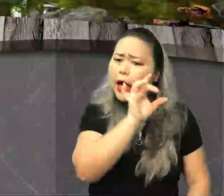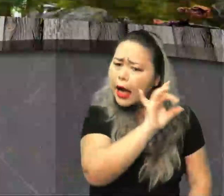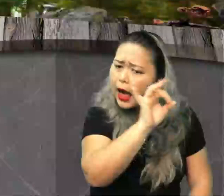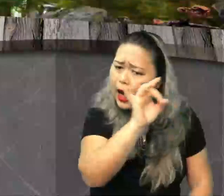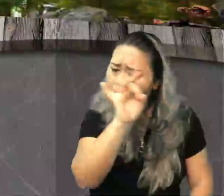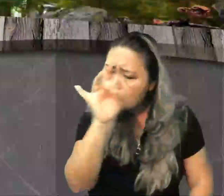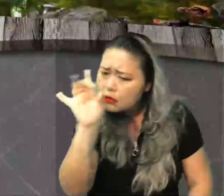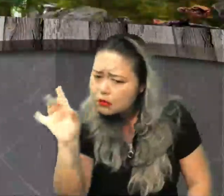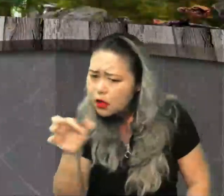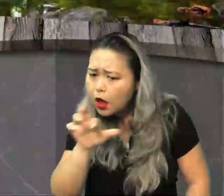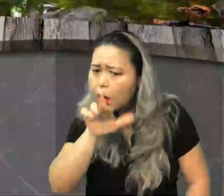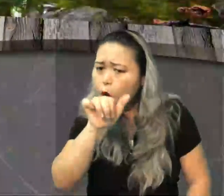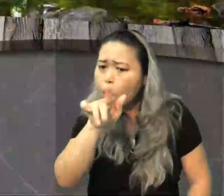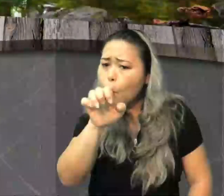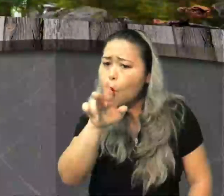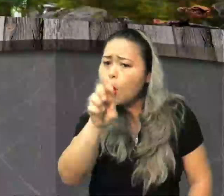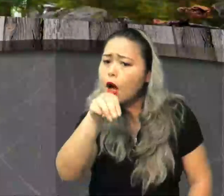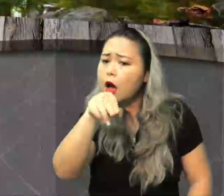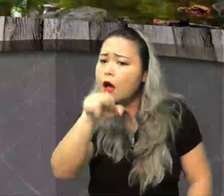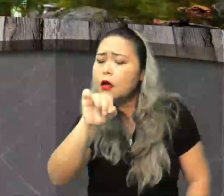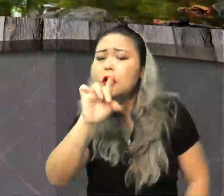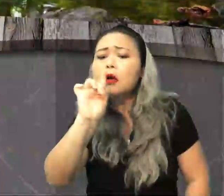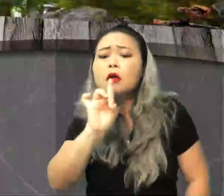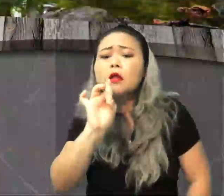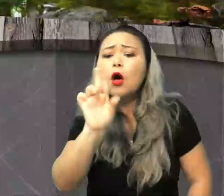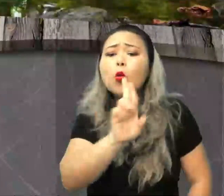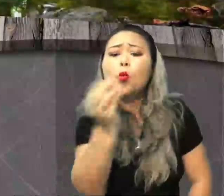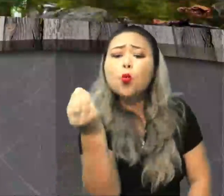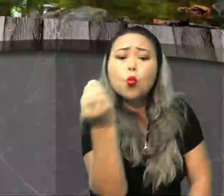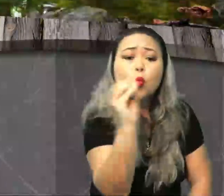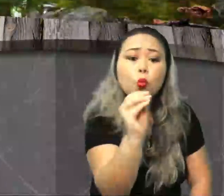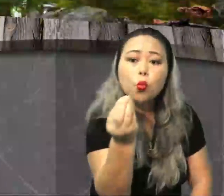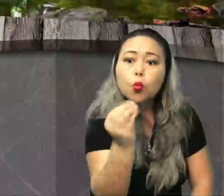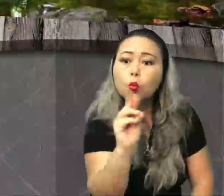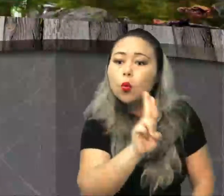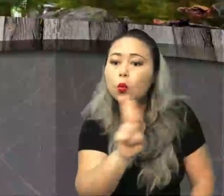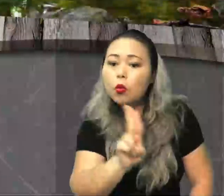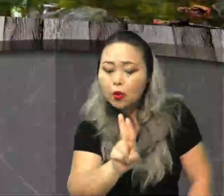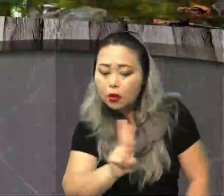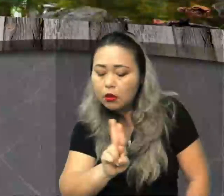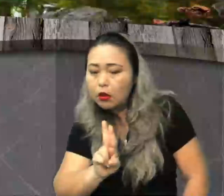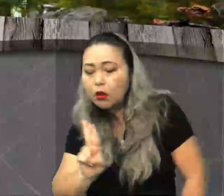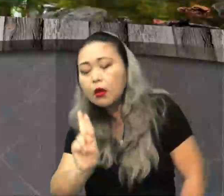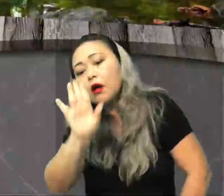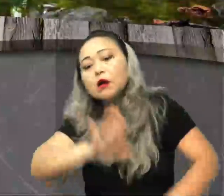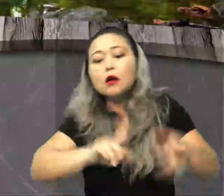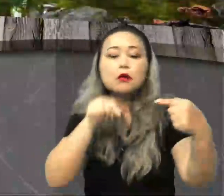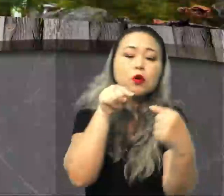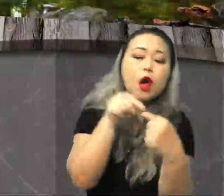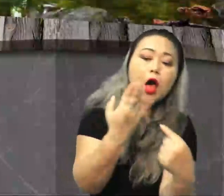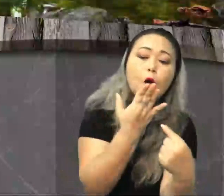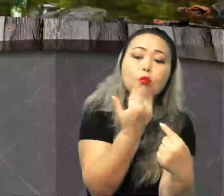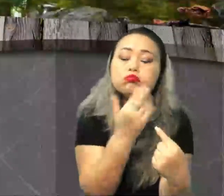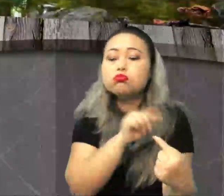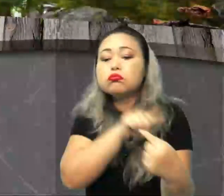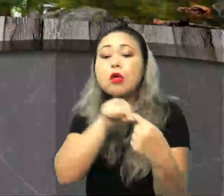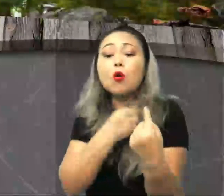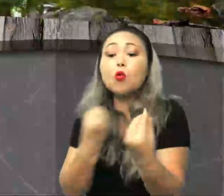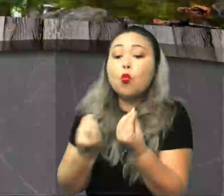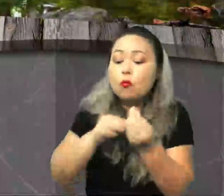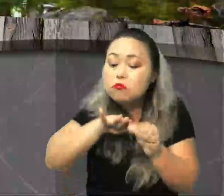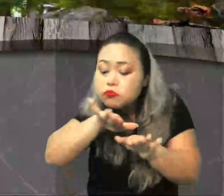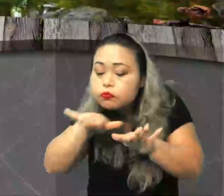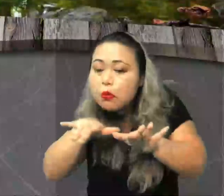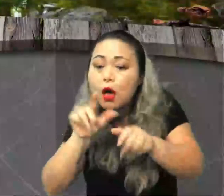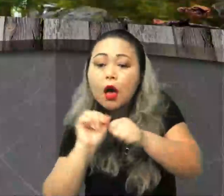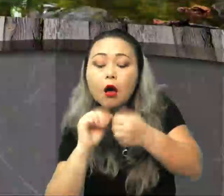desses organismos vão estar classificados, né, de acordo com sua nutrição, de acordo com a sua